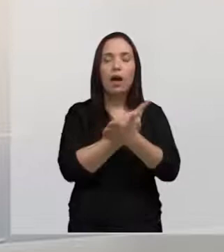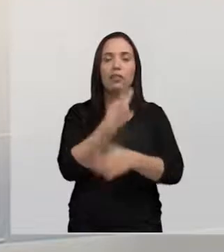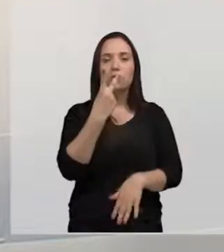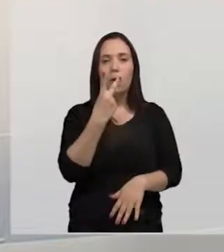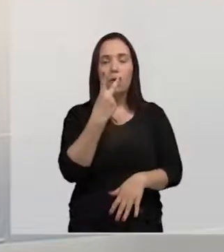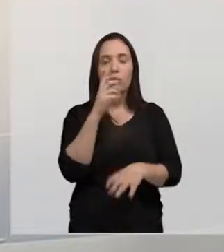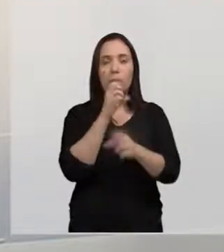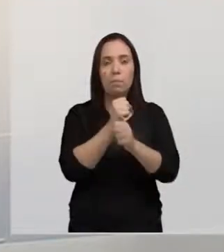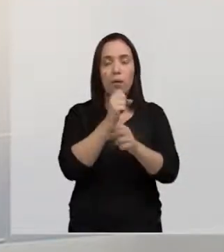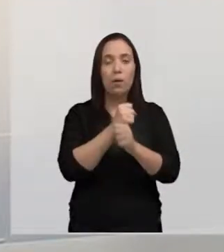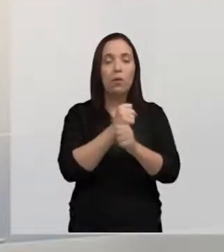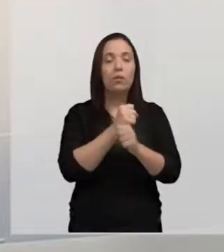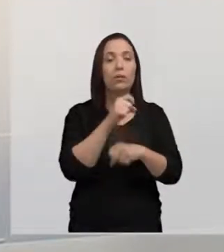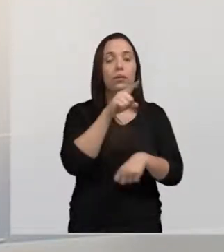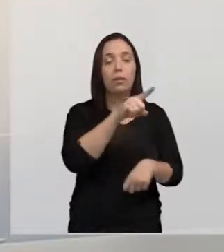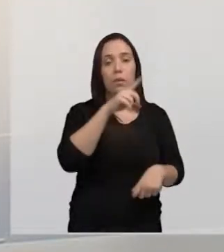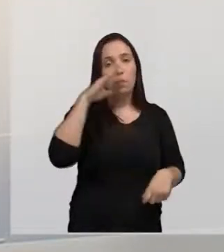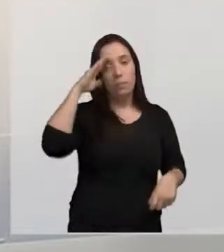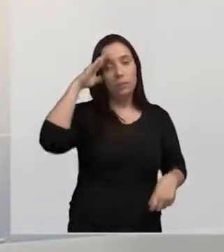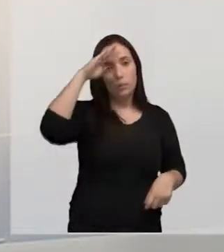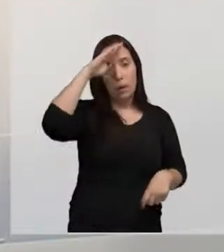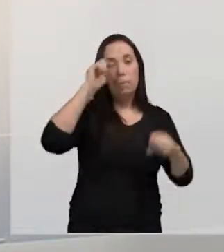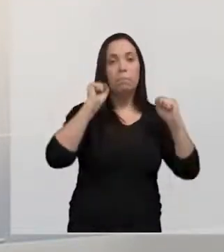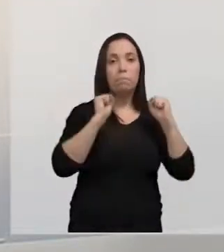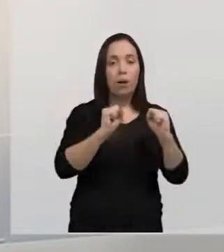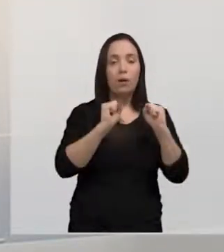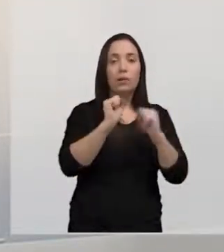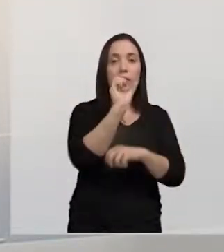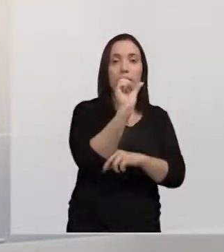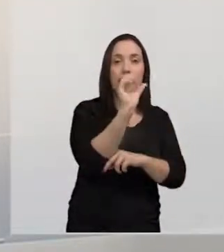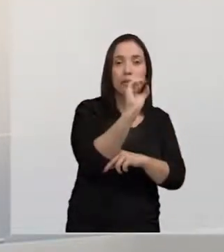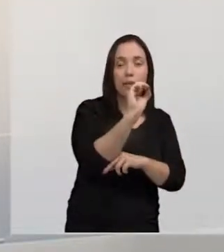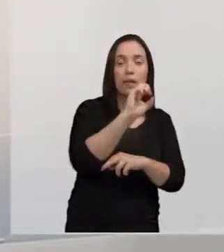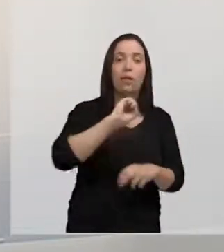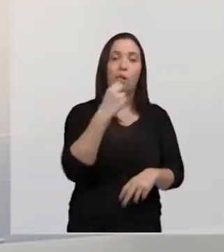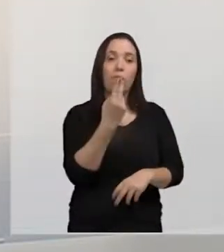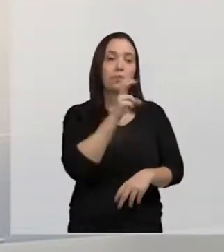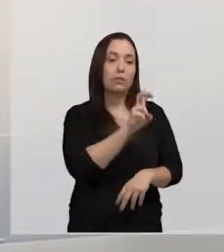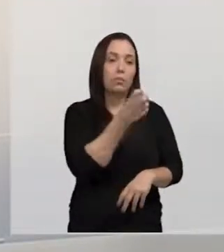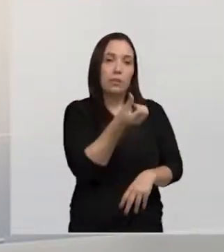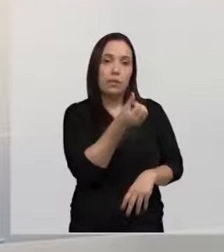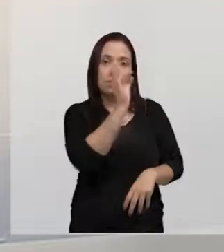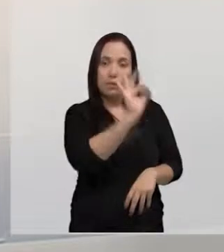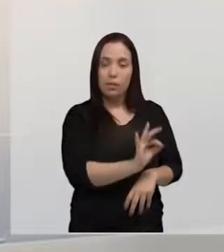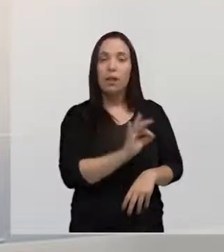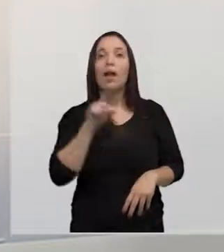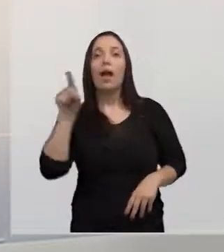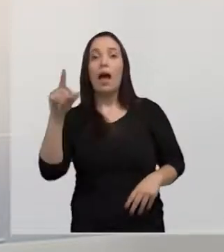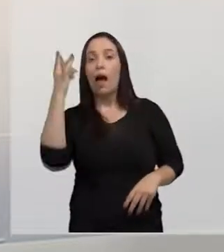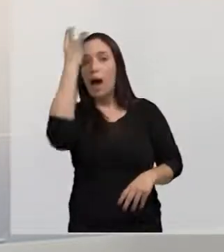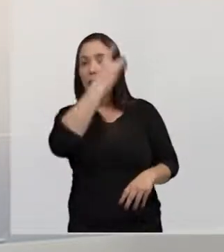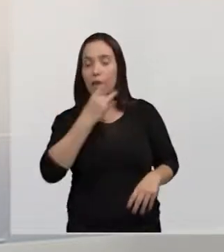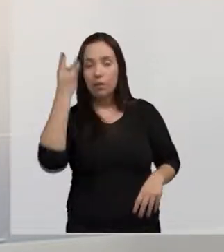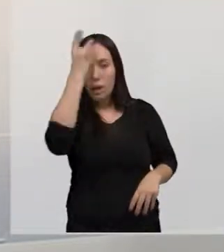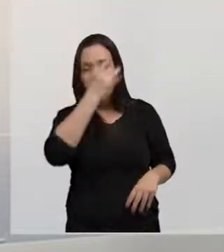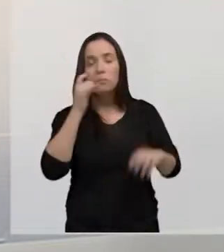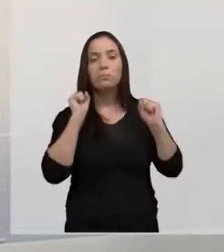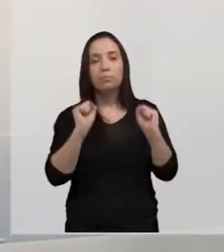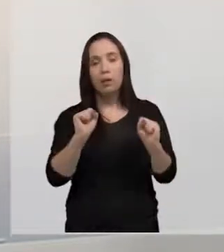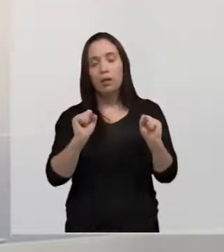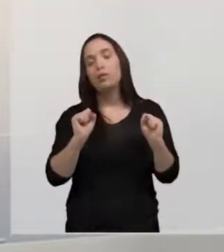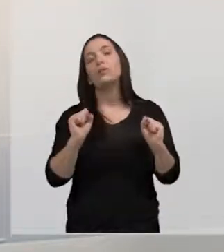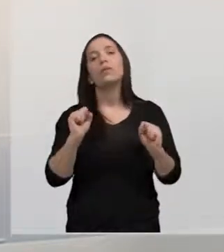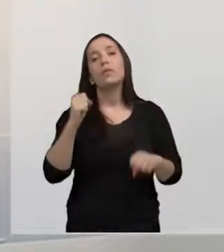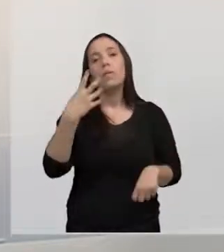no caso de Jair Bolsonaro, 60% ou pode ter 56%. No caso de Fernando Haddad, ele pode ter 44%